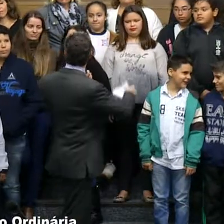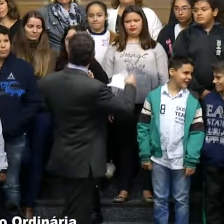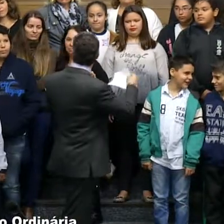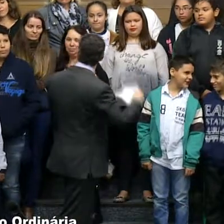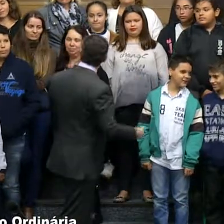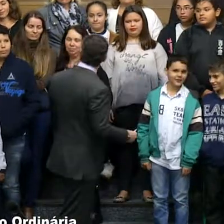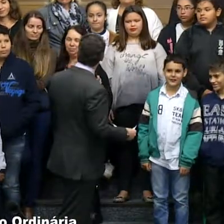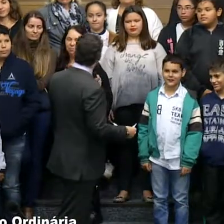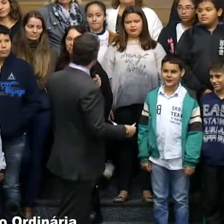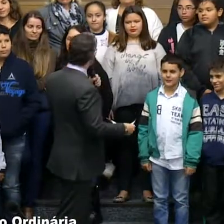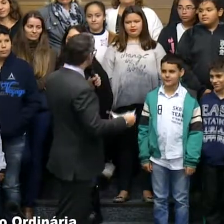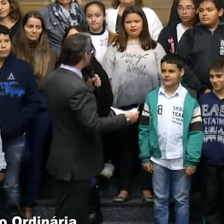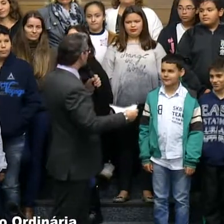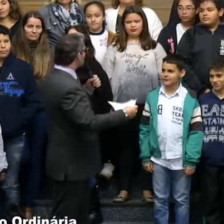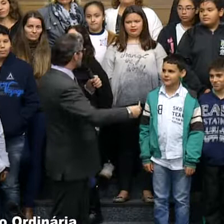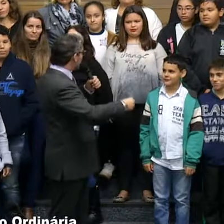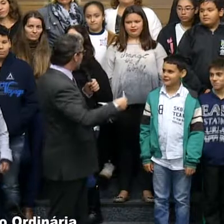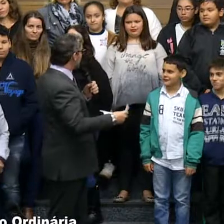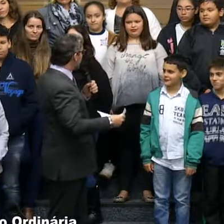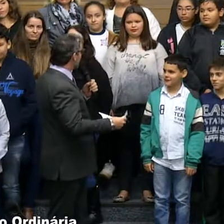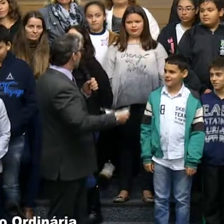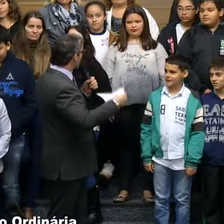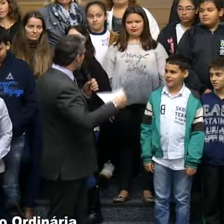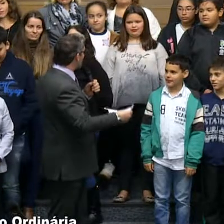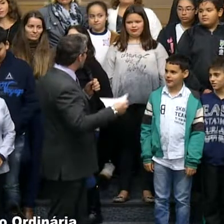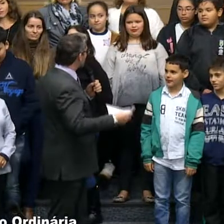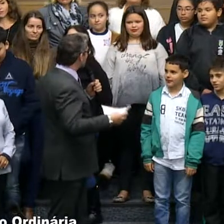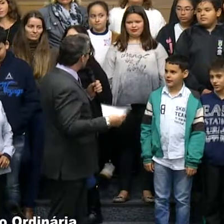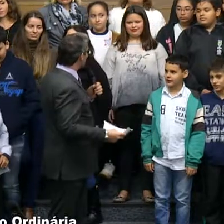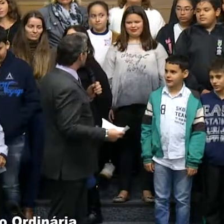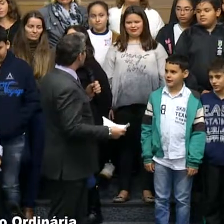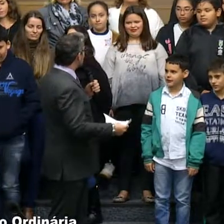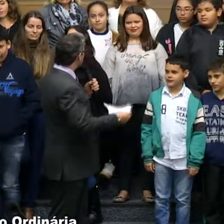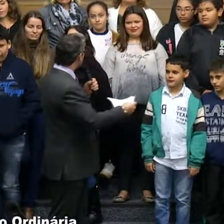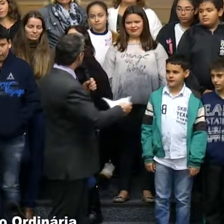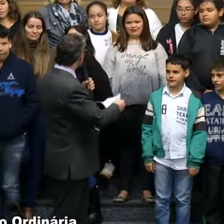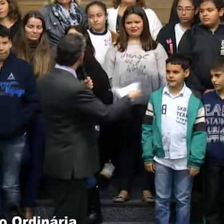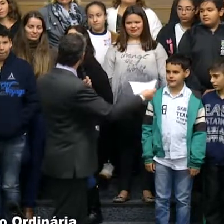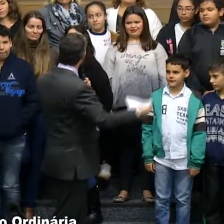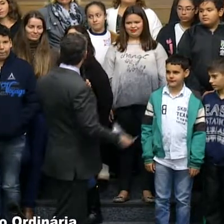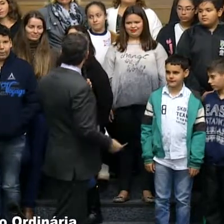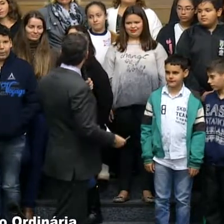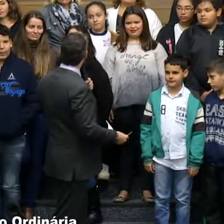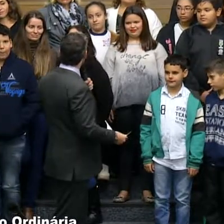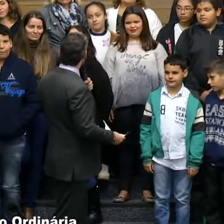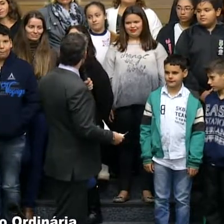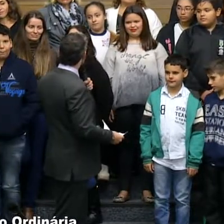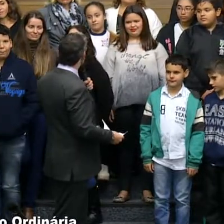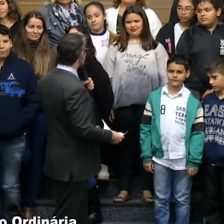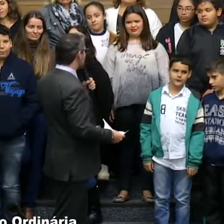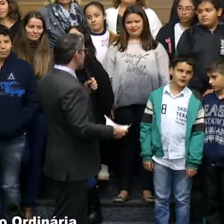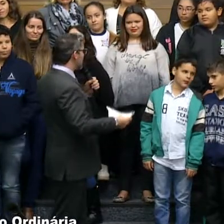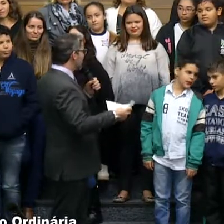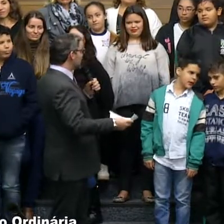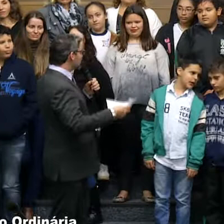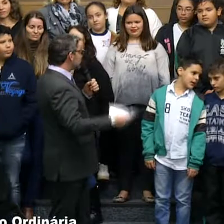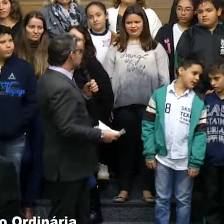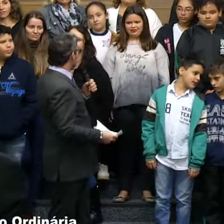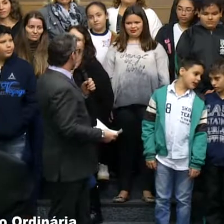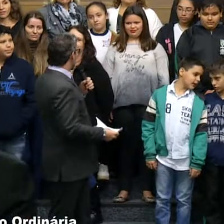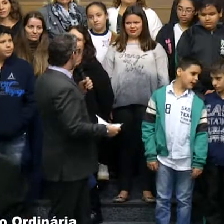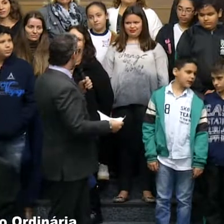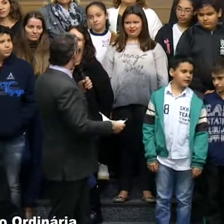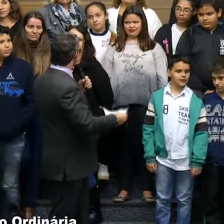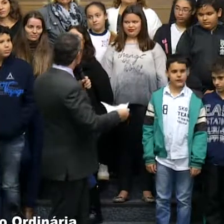estão de parabéns, não tem noção, estou arrepiado, o orgulho que eu tenho hoje de estar recebendo pessoas como vocês aqui nessa casa, e isso